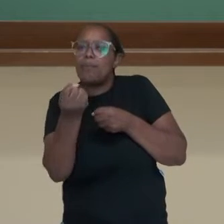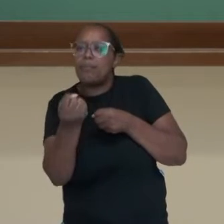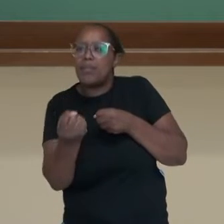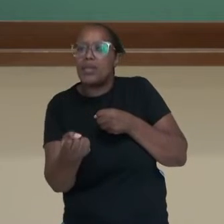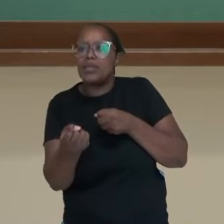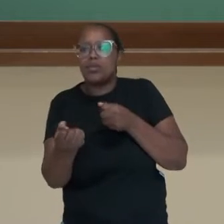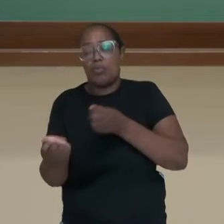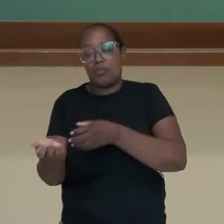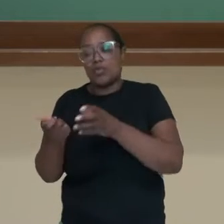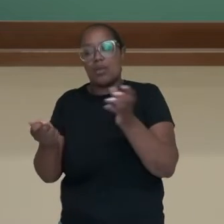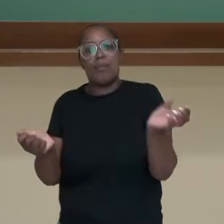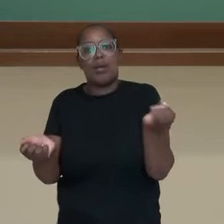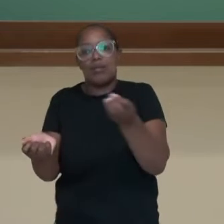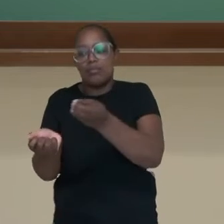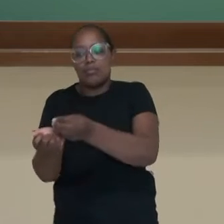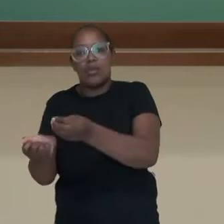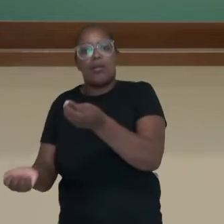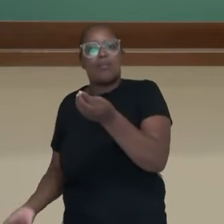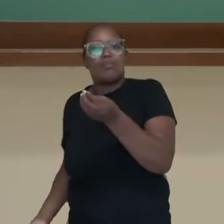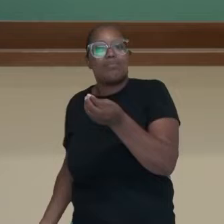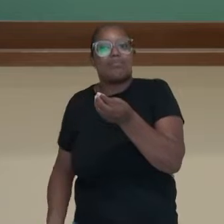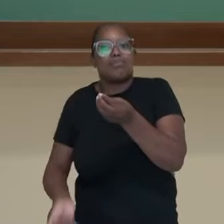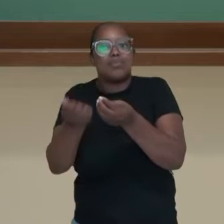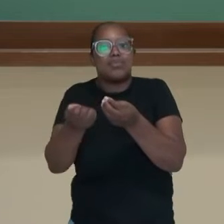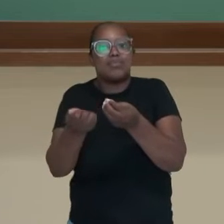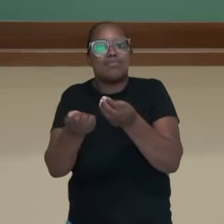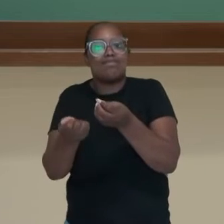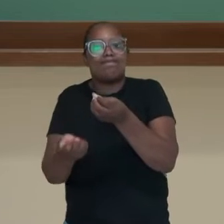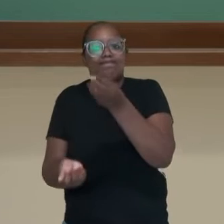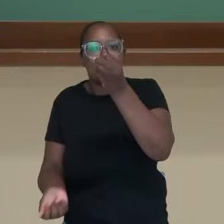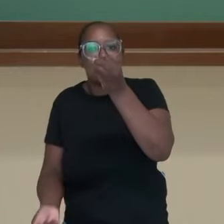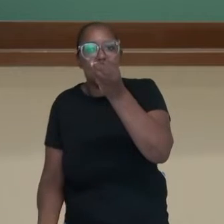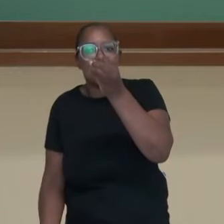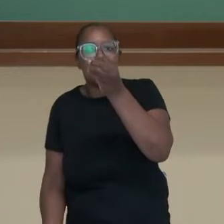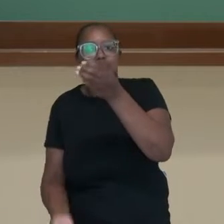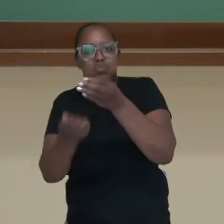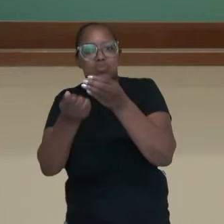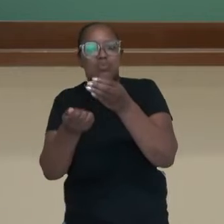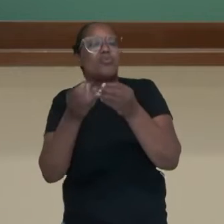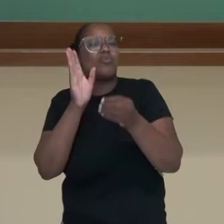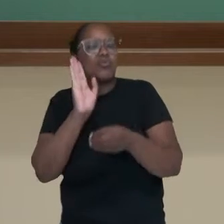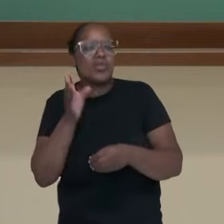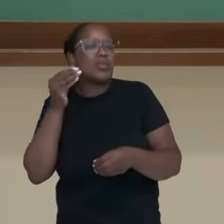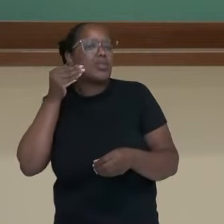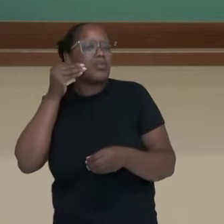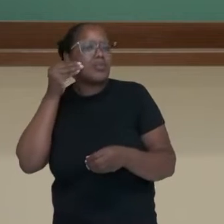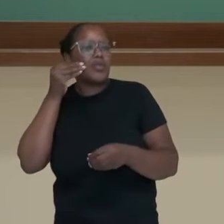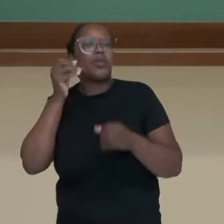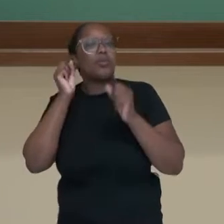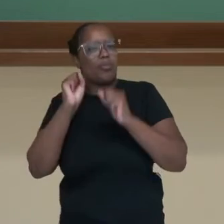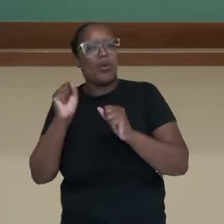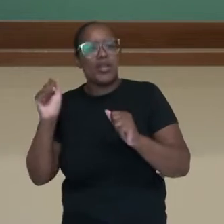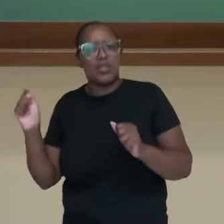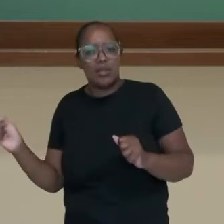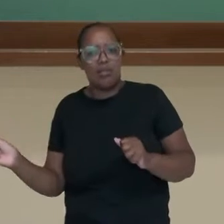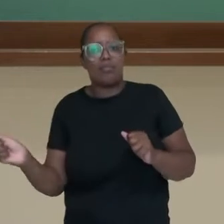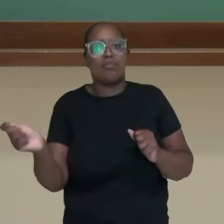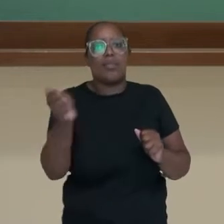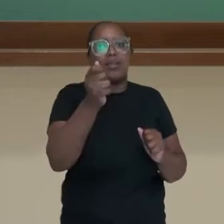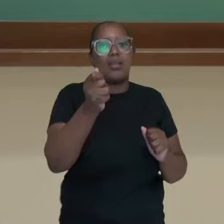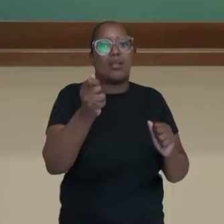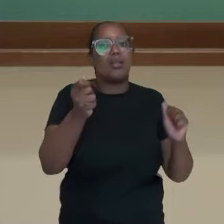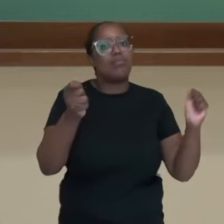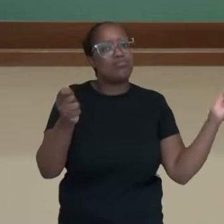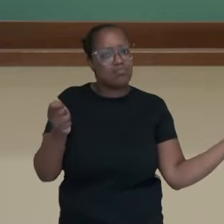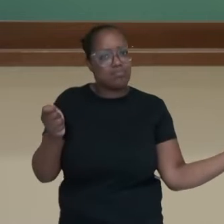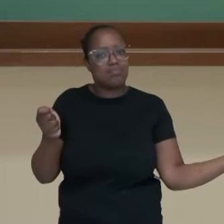raquete, você pode produzir efeitos nessa bolinha. Para quem já experimentou, você pode rebater ela, direcionando para um lado